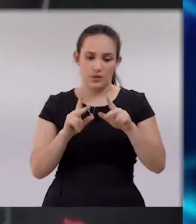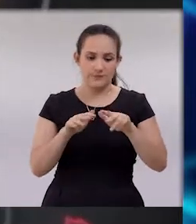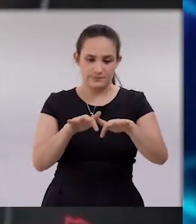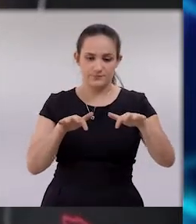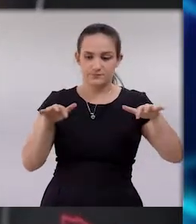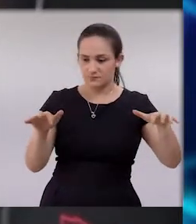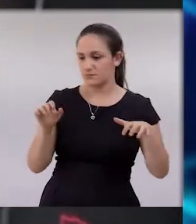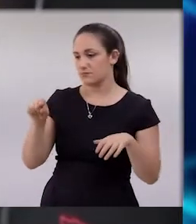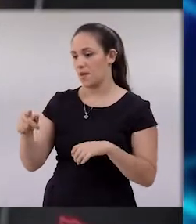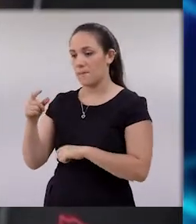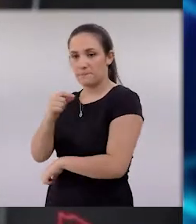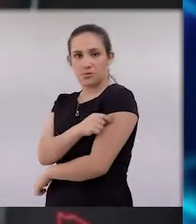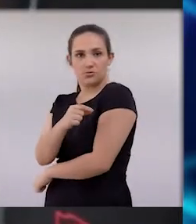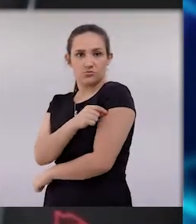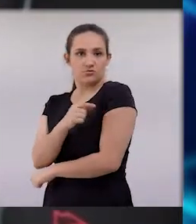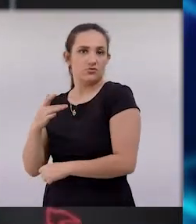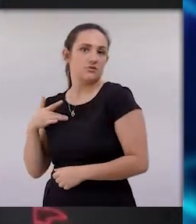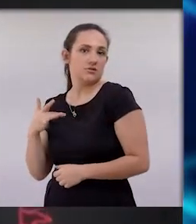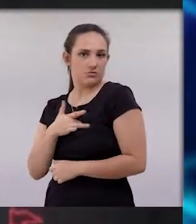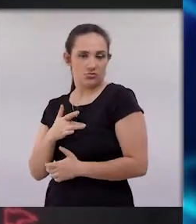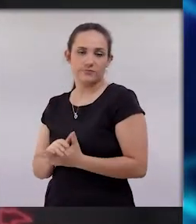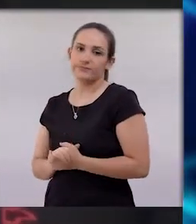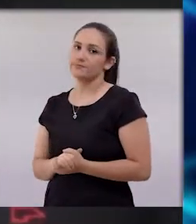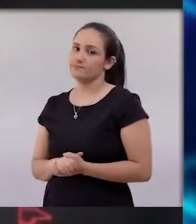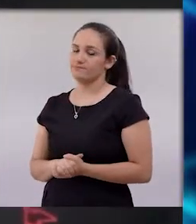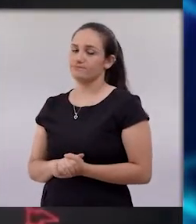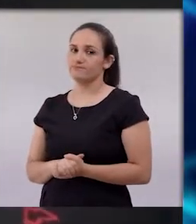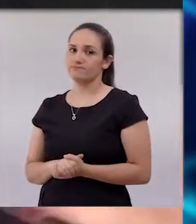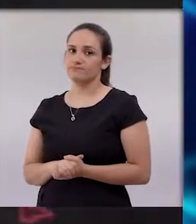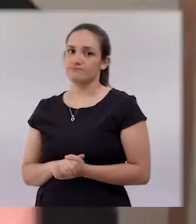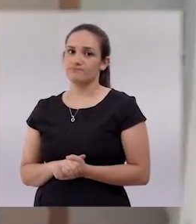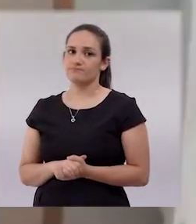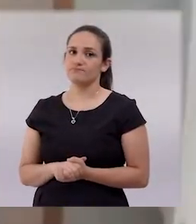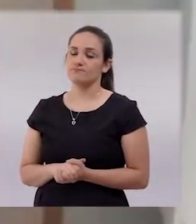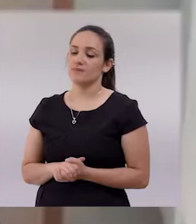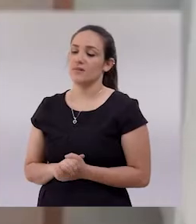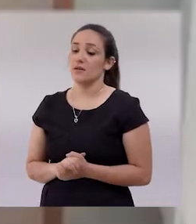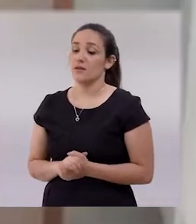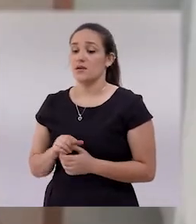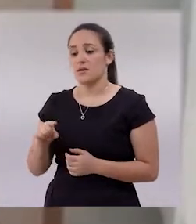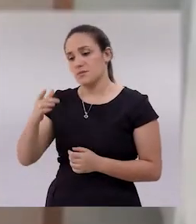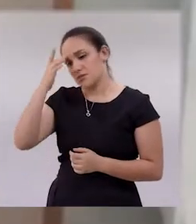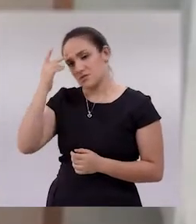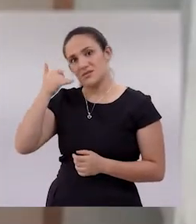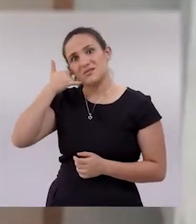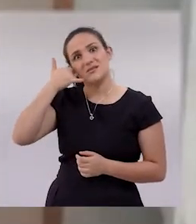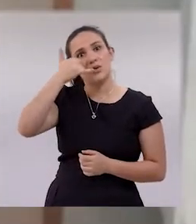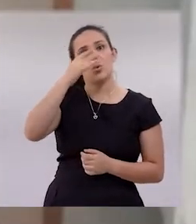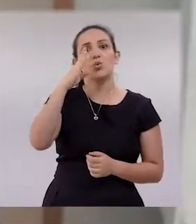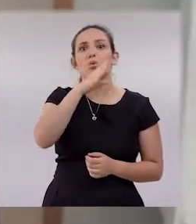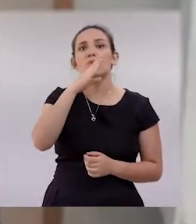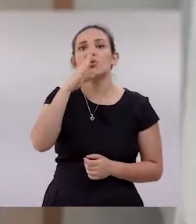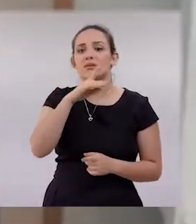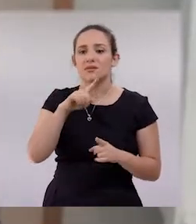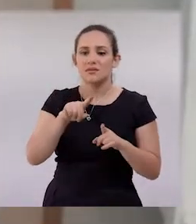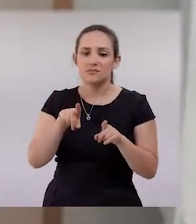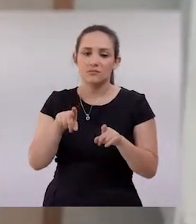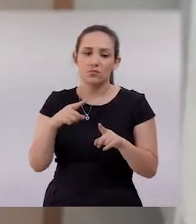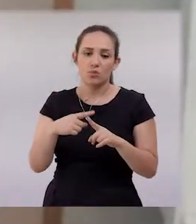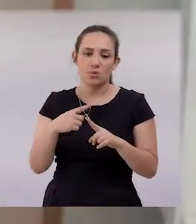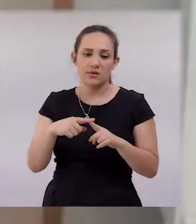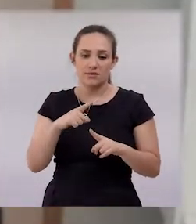tenho um paciente que liga para um serviço de teleconsulta de urgência e está